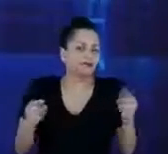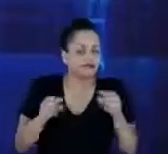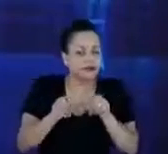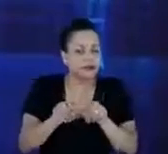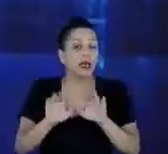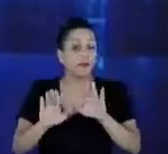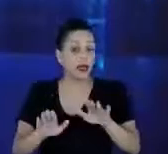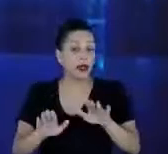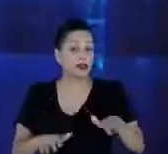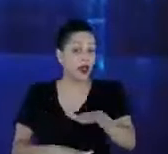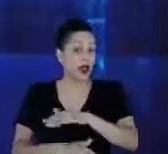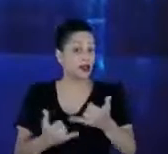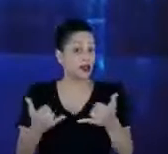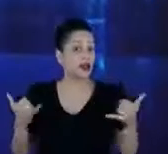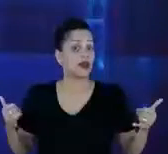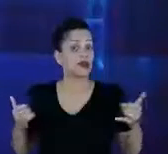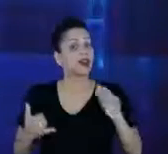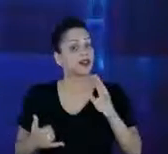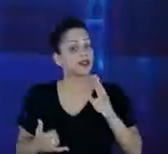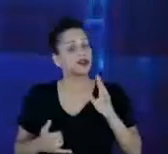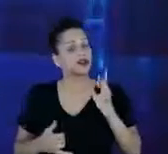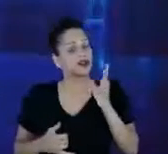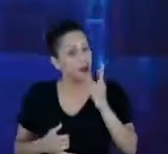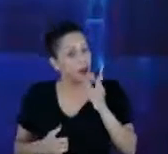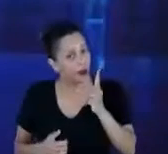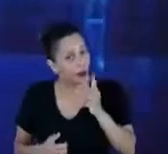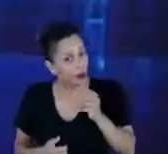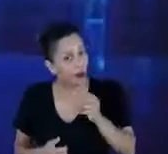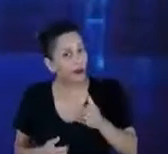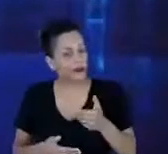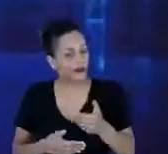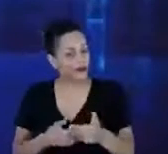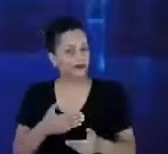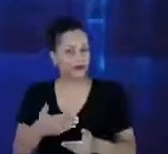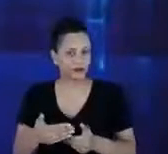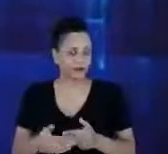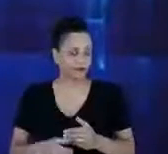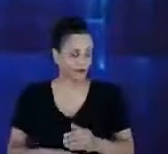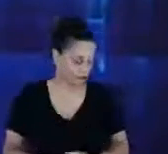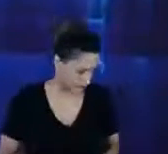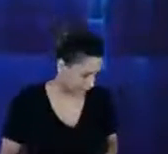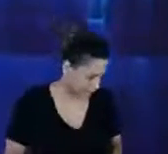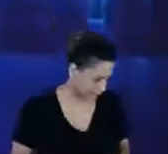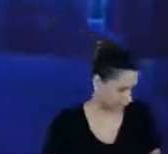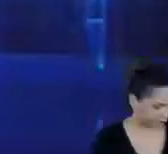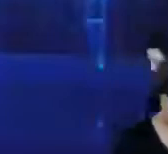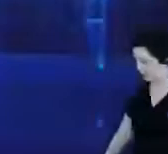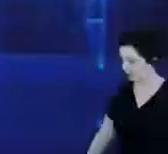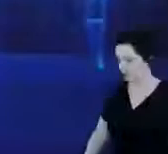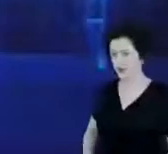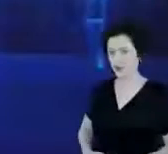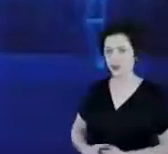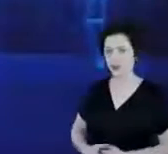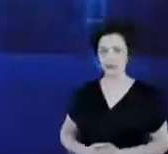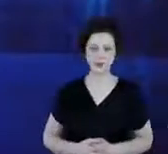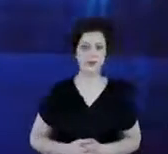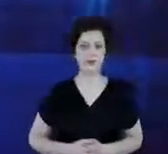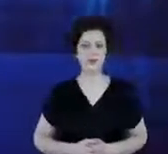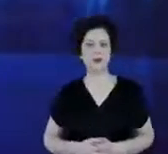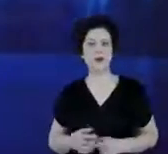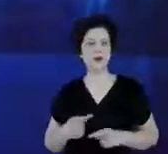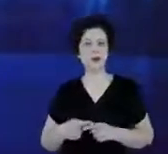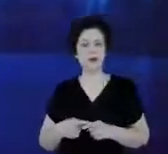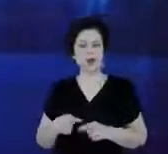setor elétrico tá mais lento em participar de isso porque a Inovação no setor elétrico a Inovação de base eu acho que até a gente tá indo bem